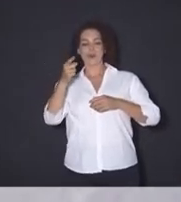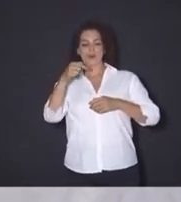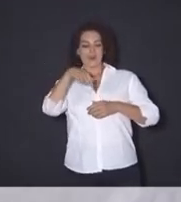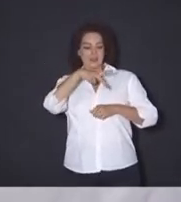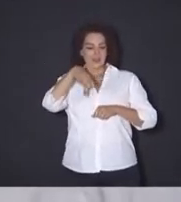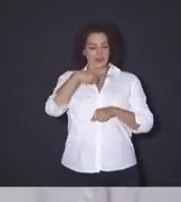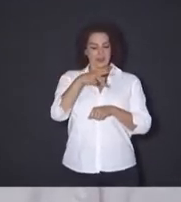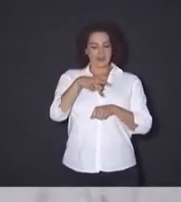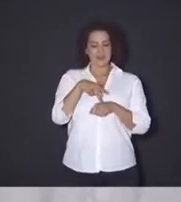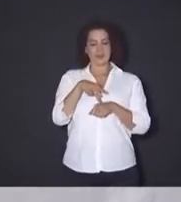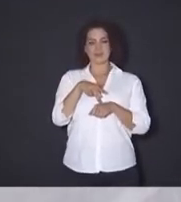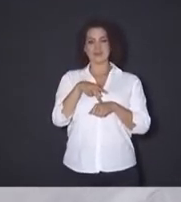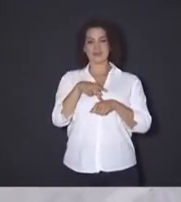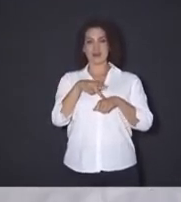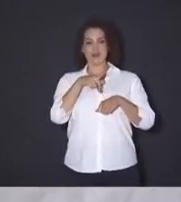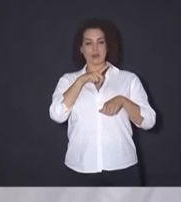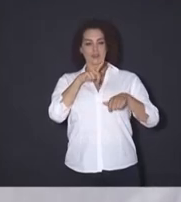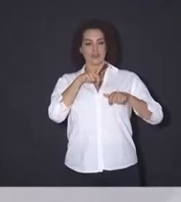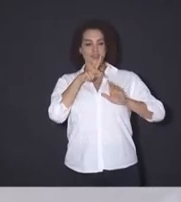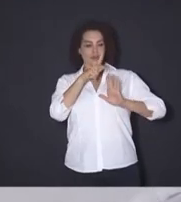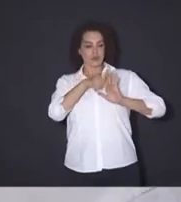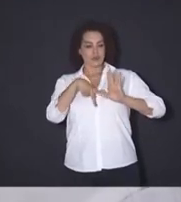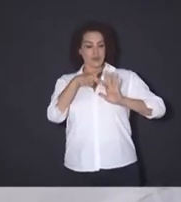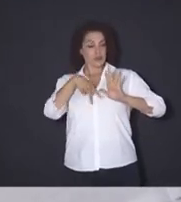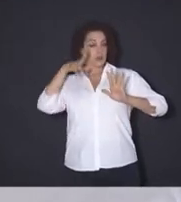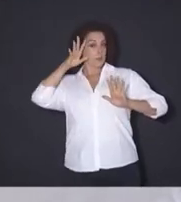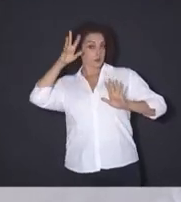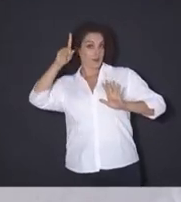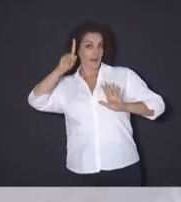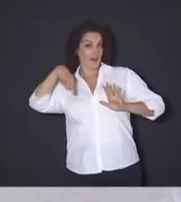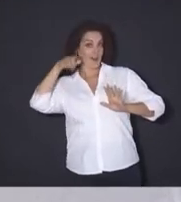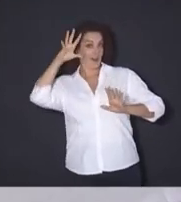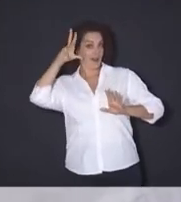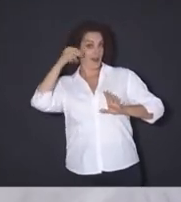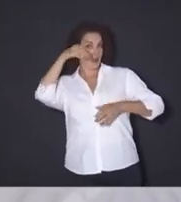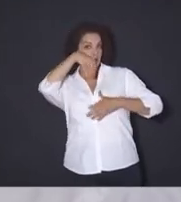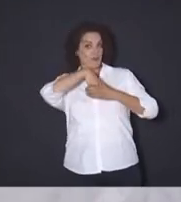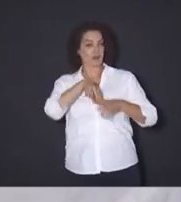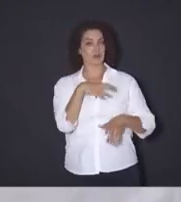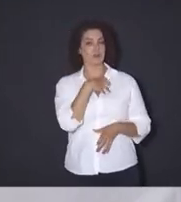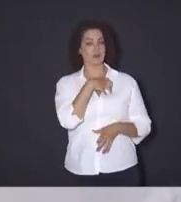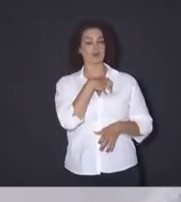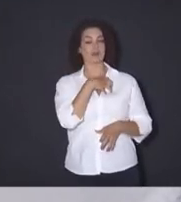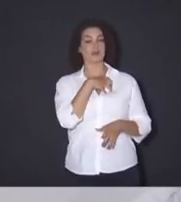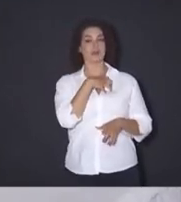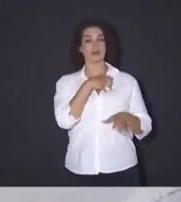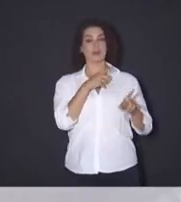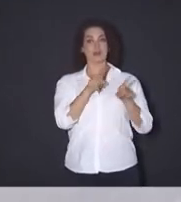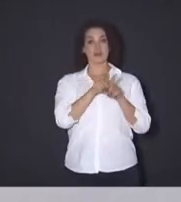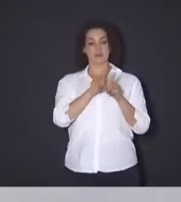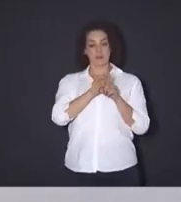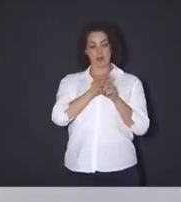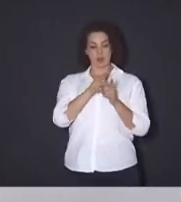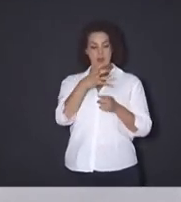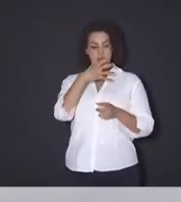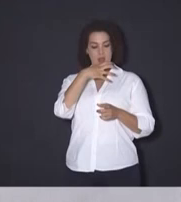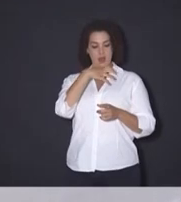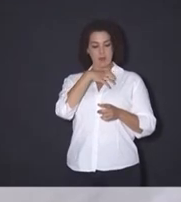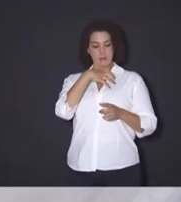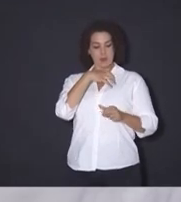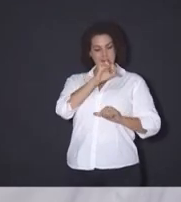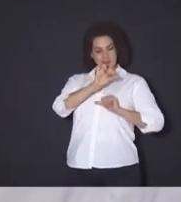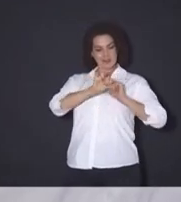forjado nas pranchetas do imaginário que essa áfrica bahia e essa realização a partir do eln e aí